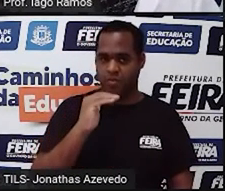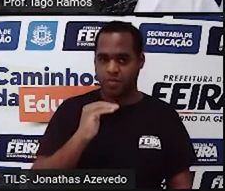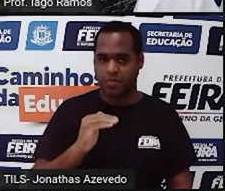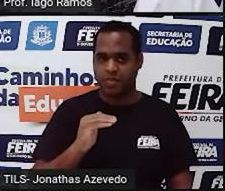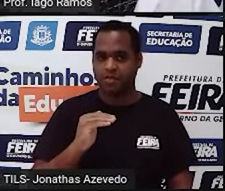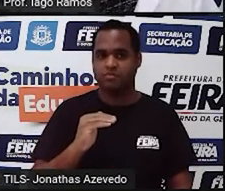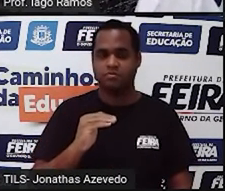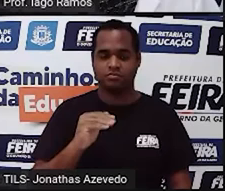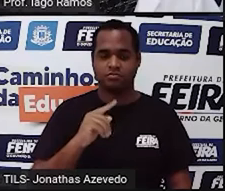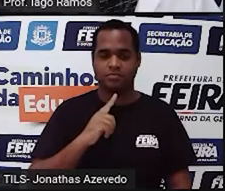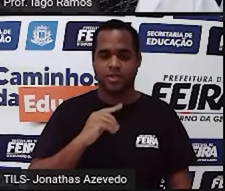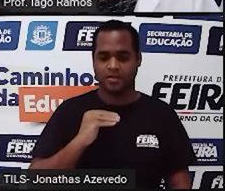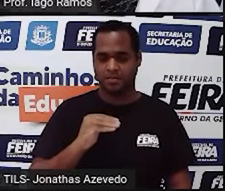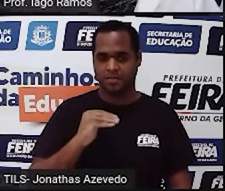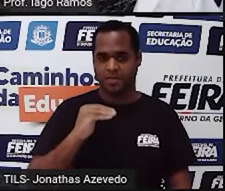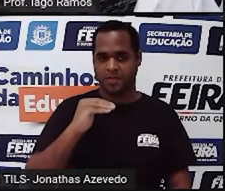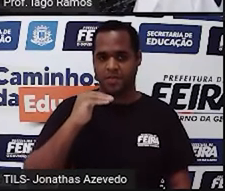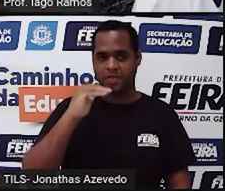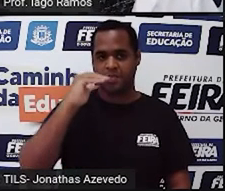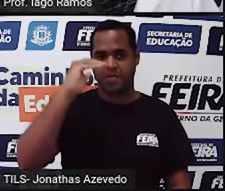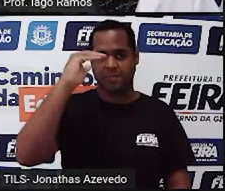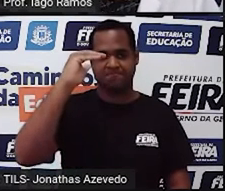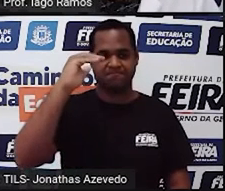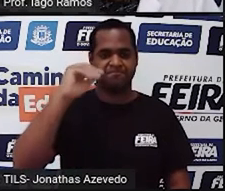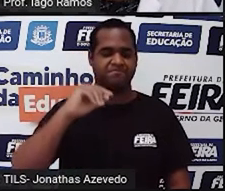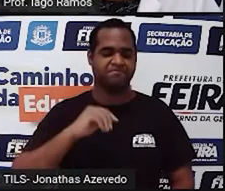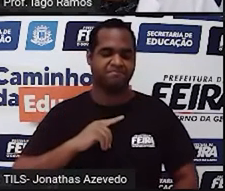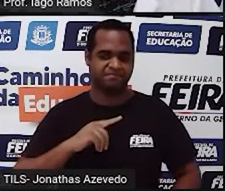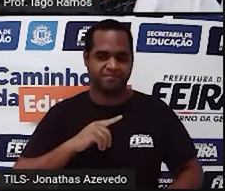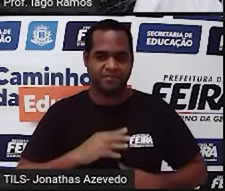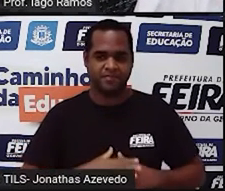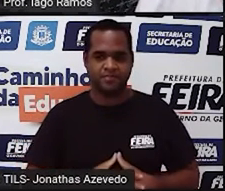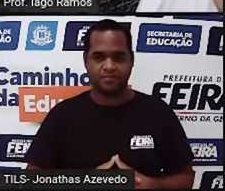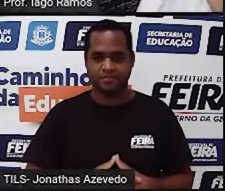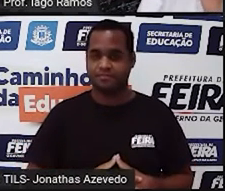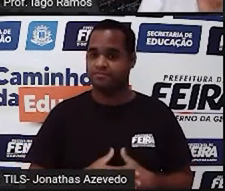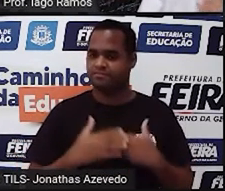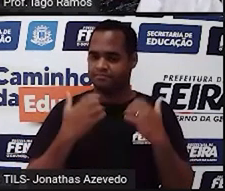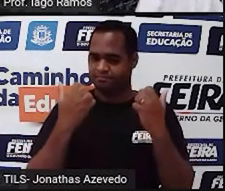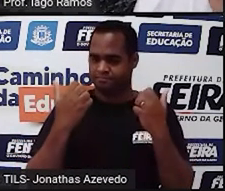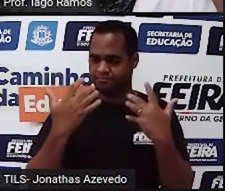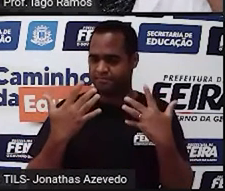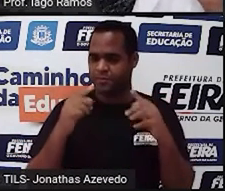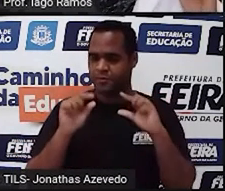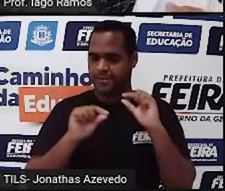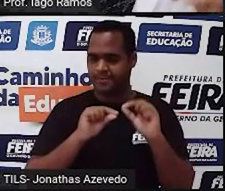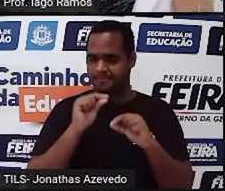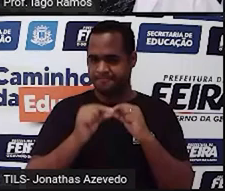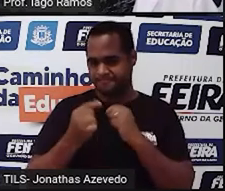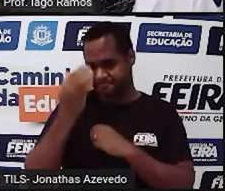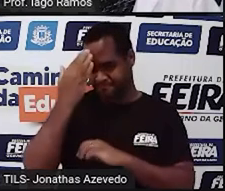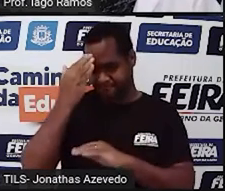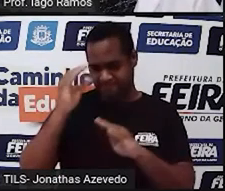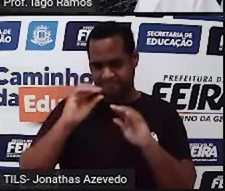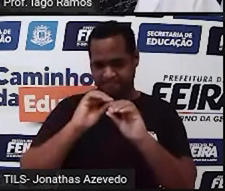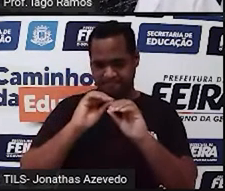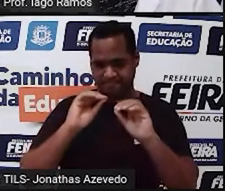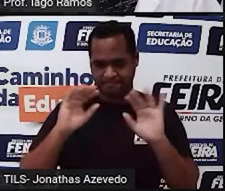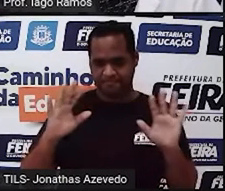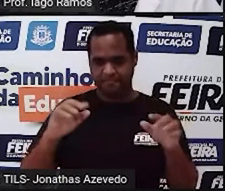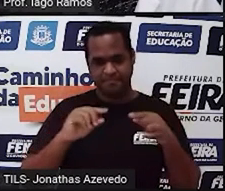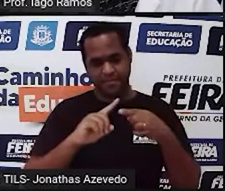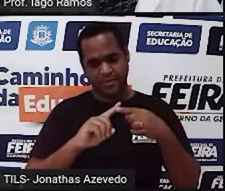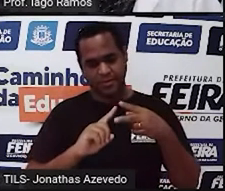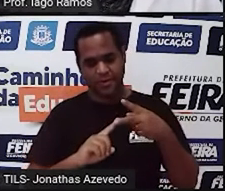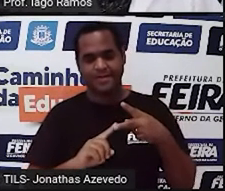e tem a ordem chamada de crescente avó e a gente vai entender essas esses